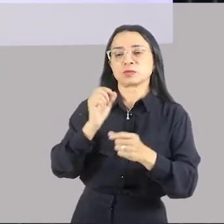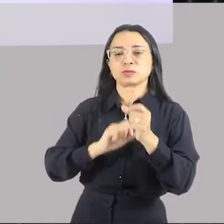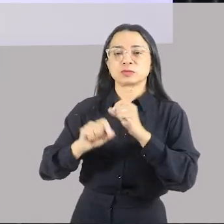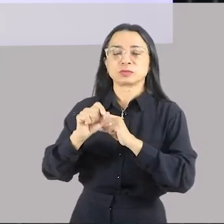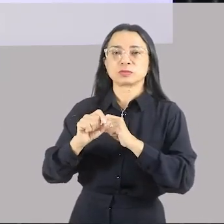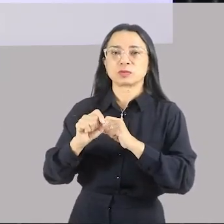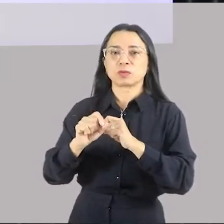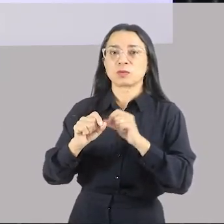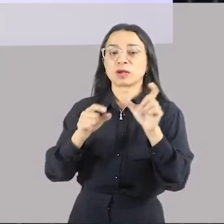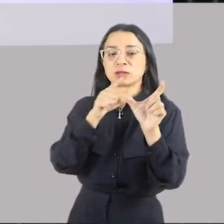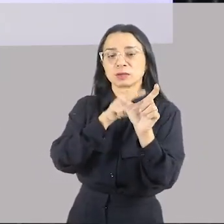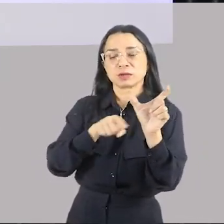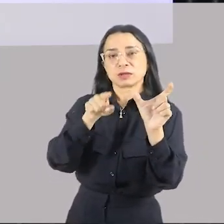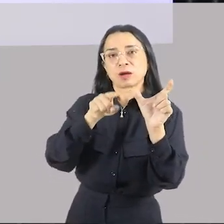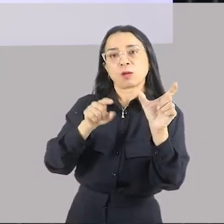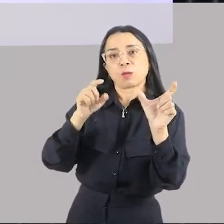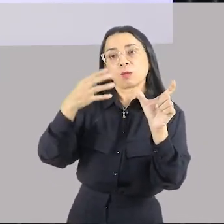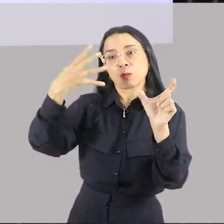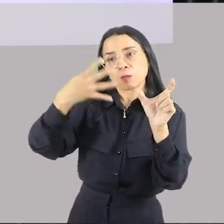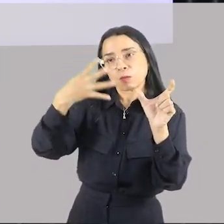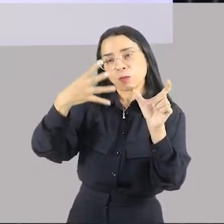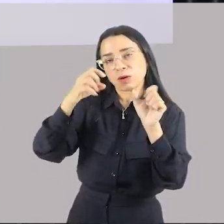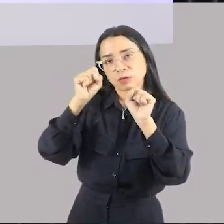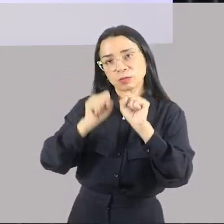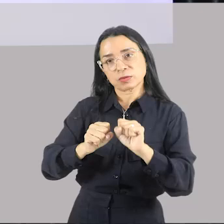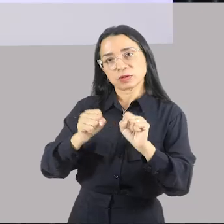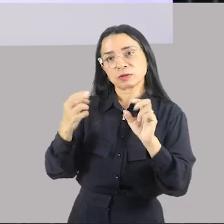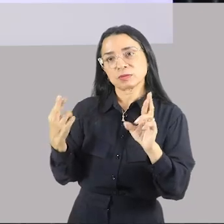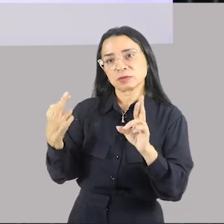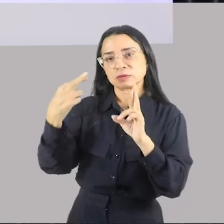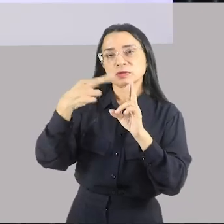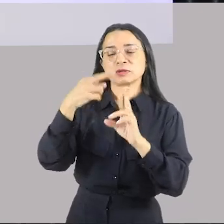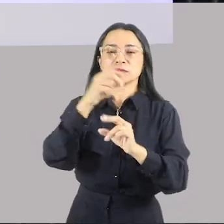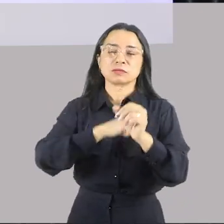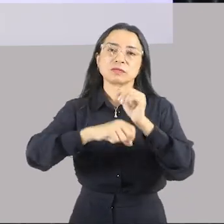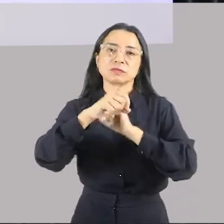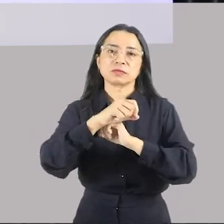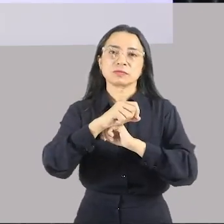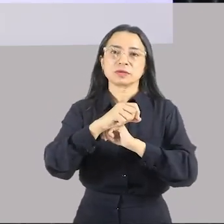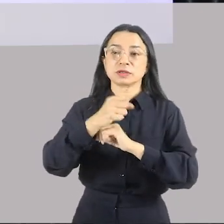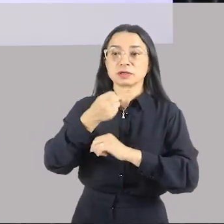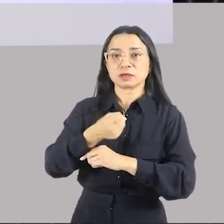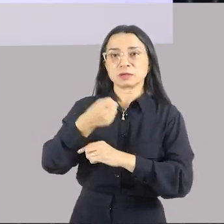quarto poder exatamente para se referir à mídia, à imprensa. Porque a imprensa ela tem